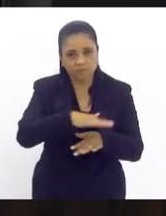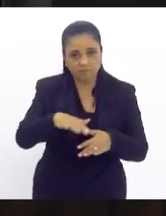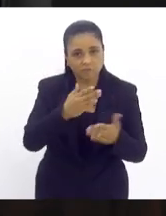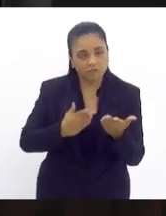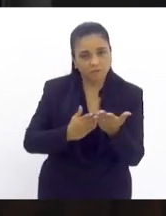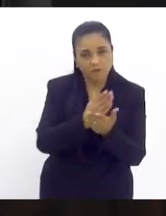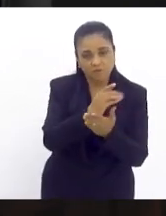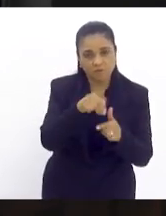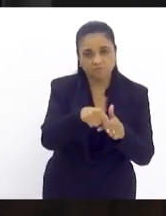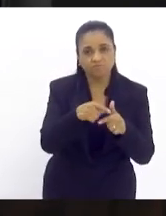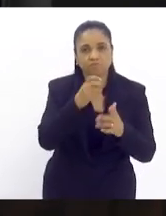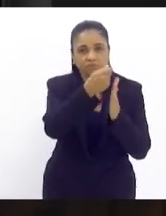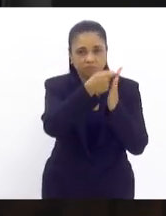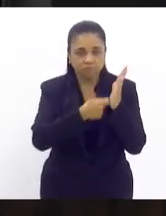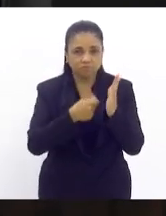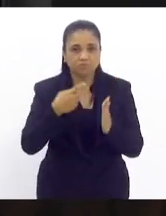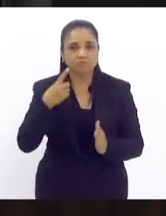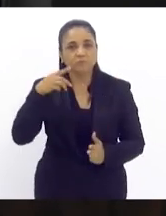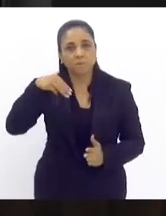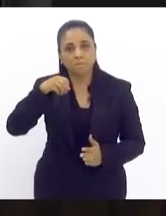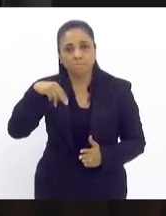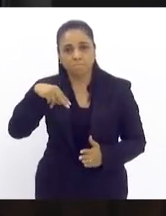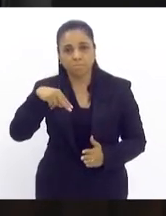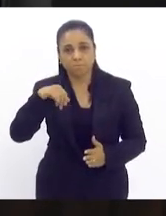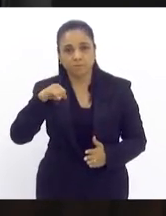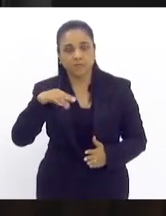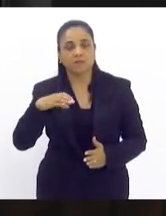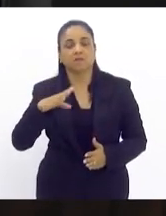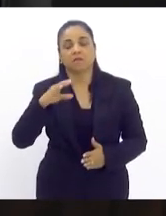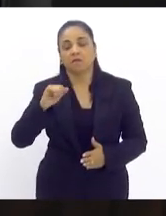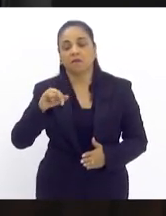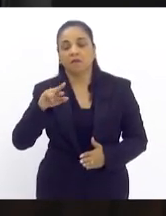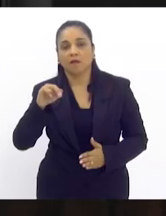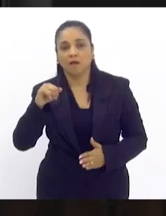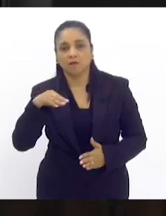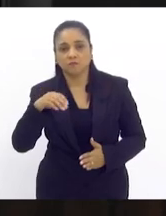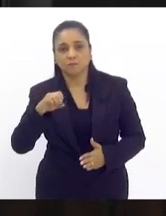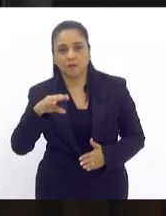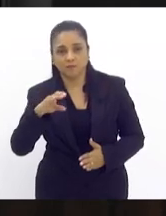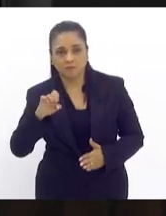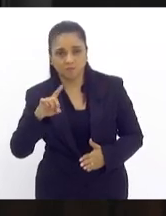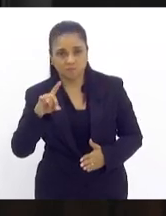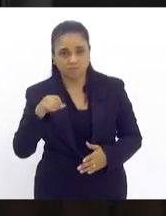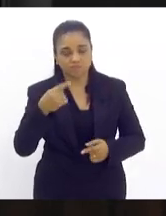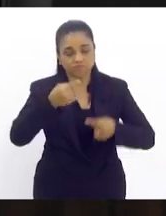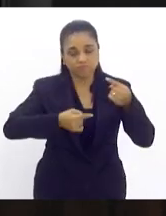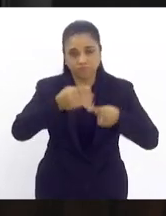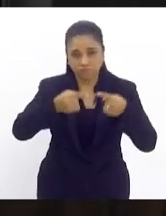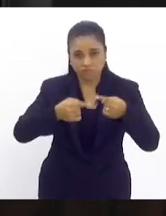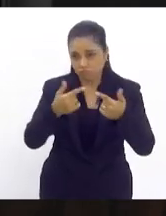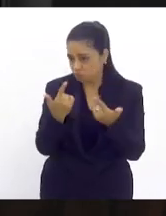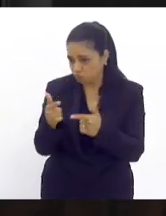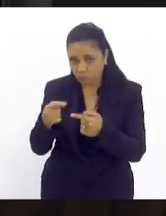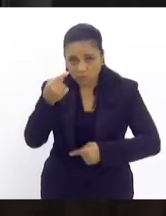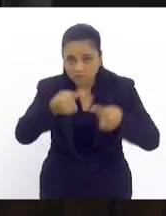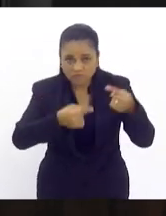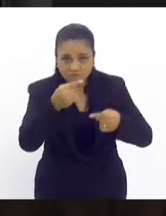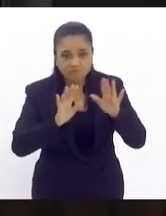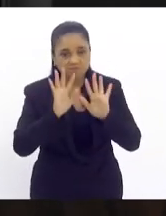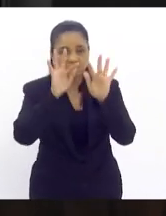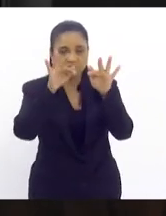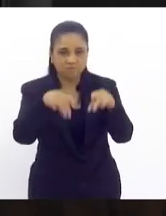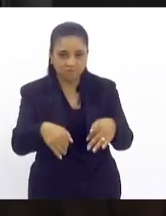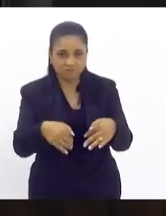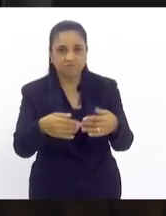favorável. Relatores, deputados Carlos Mink, Carlos Macedo e Carlos Macedo. Em discussão. Não havendo quem queira discutir, encerrada